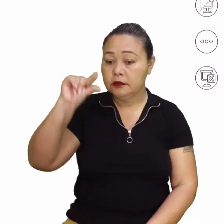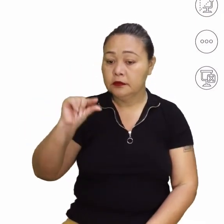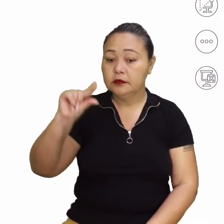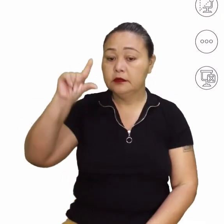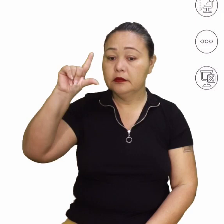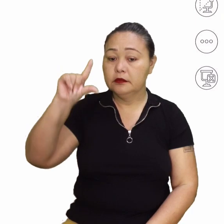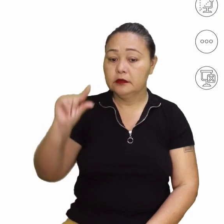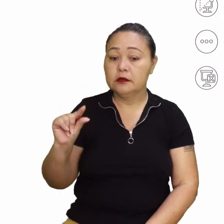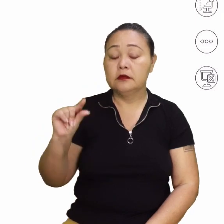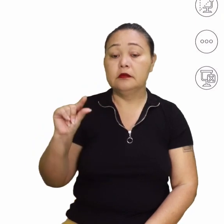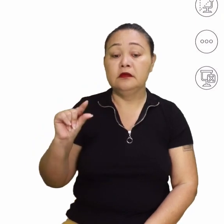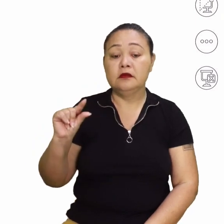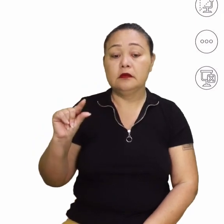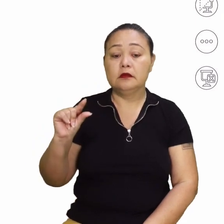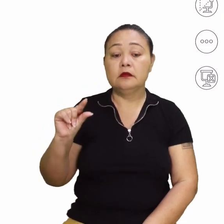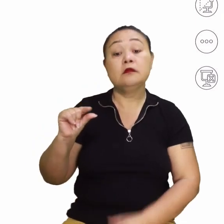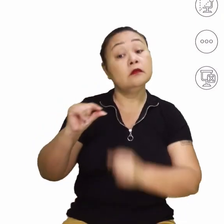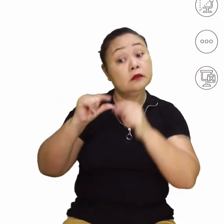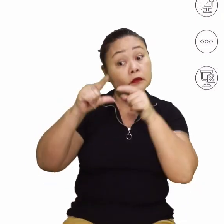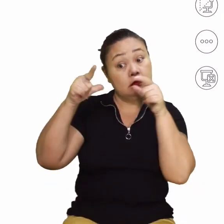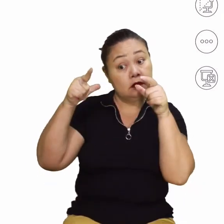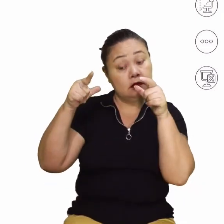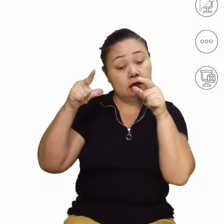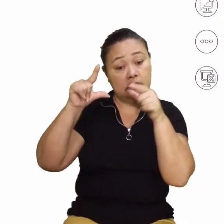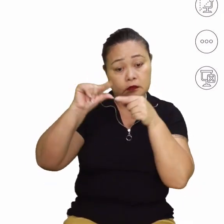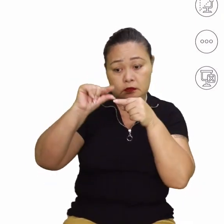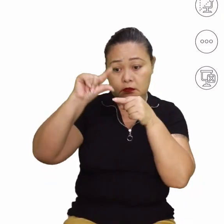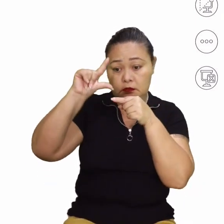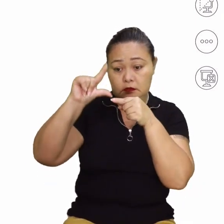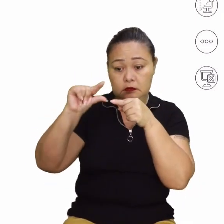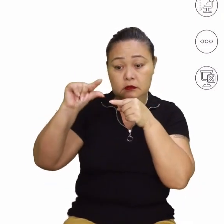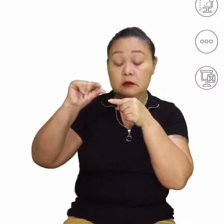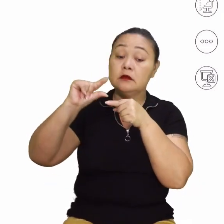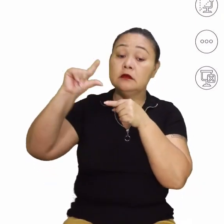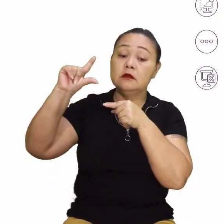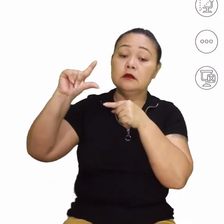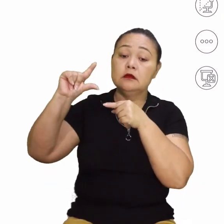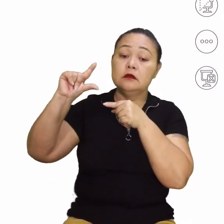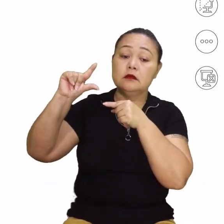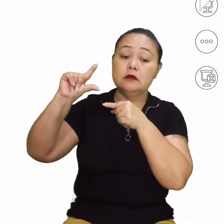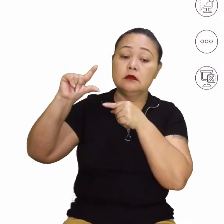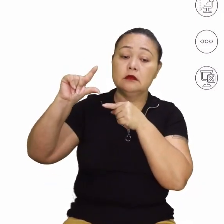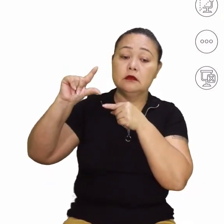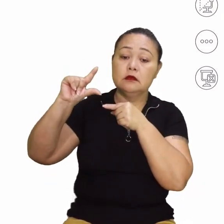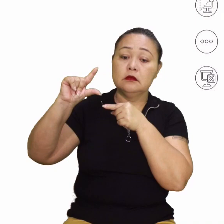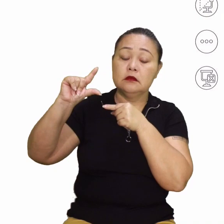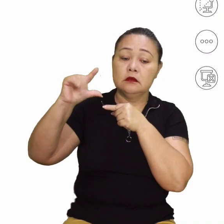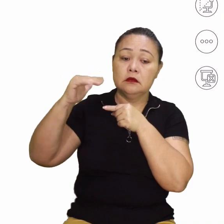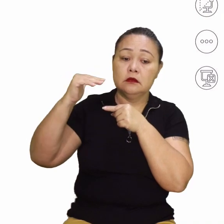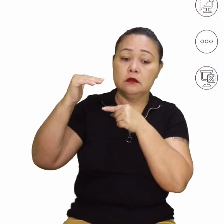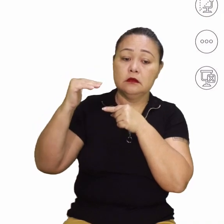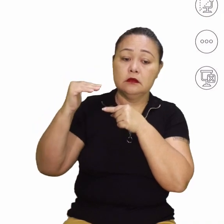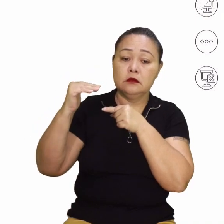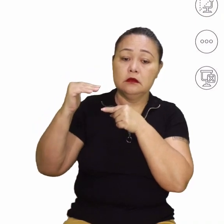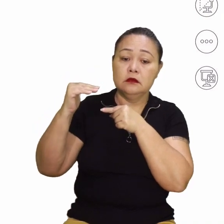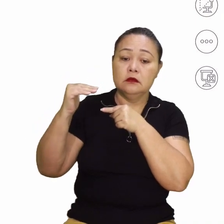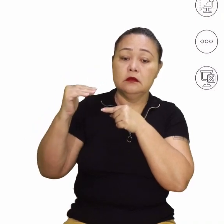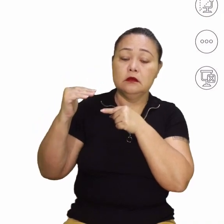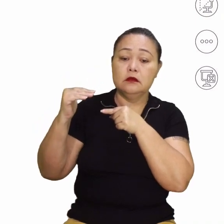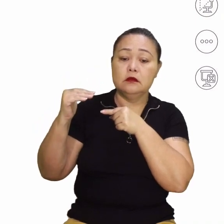né Ah e quanto maior para o tamanho que é esse aí ó que tá lá em cima aqui